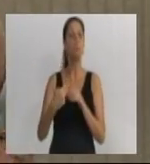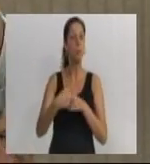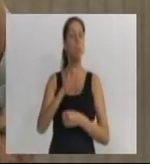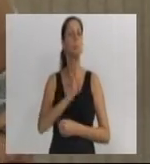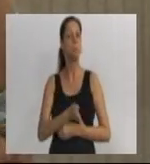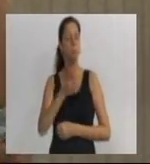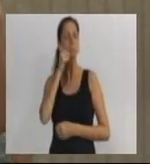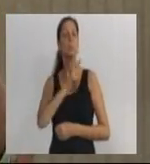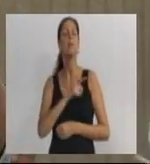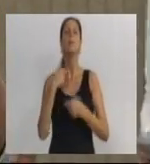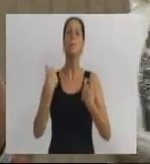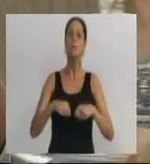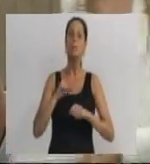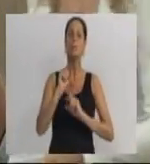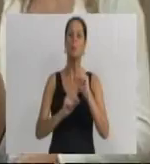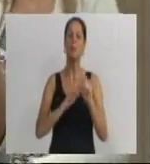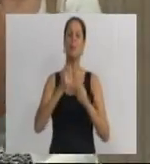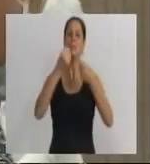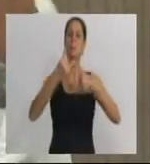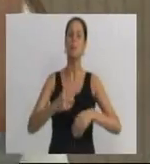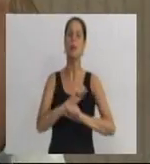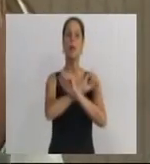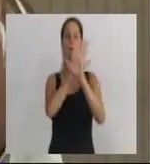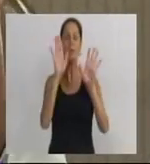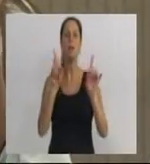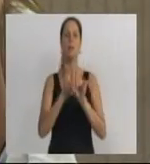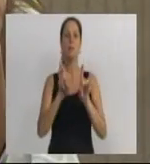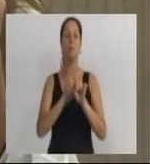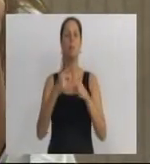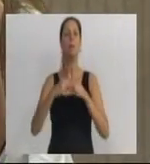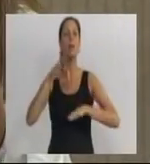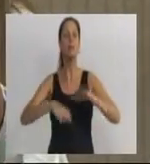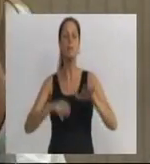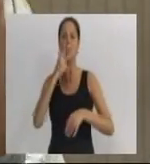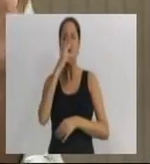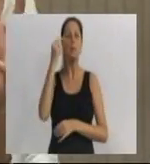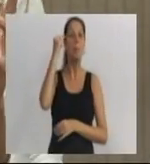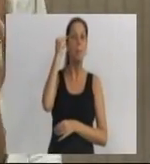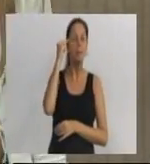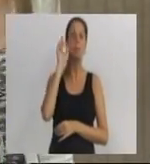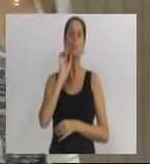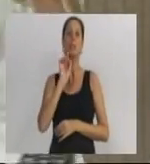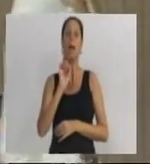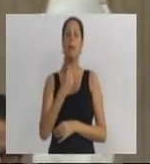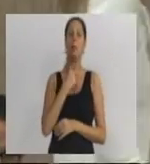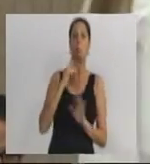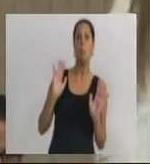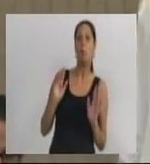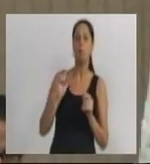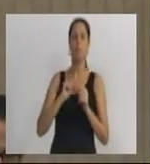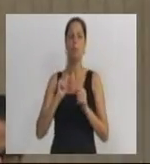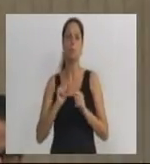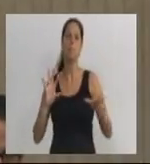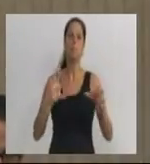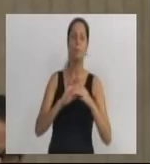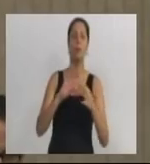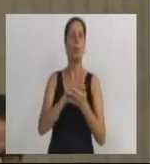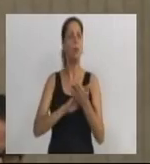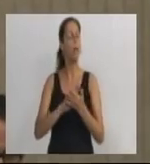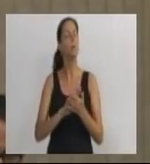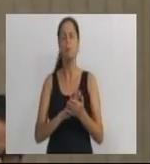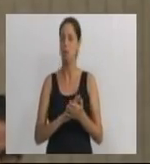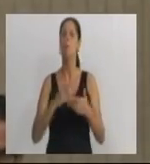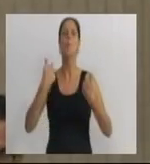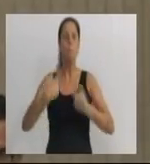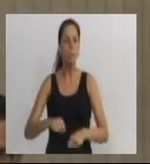precisamos desmistificar esse monstro que está institucionalizado e que a gente não pode fazer isso e dar alternativa